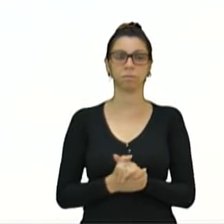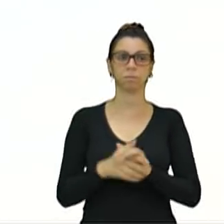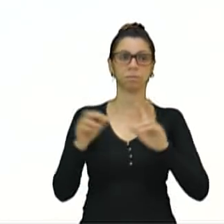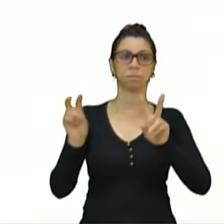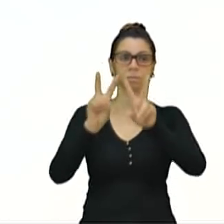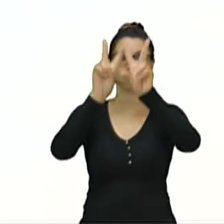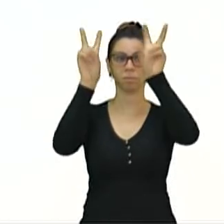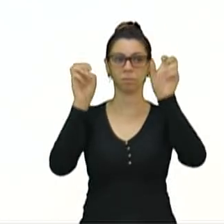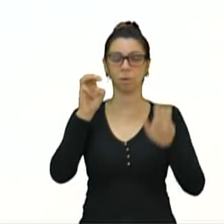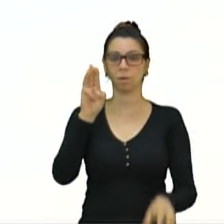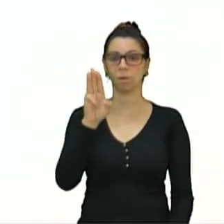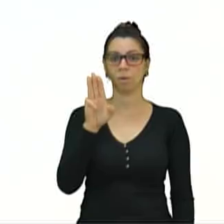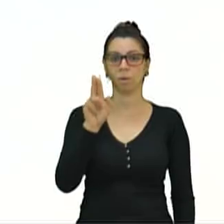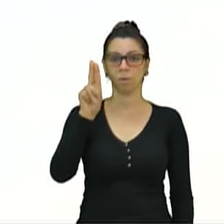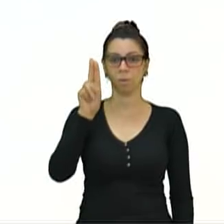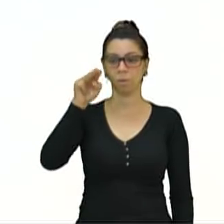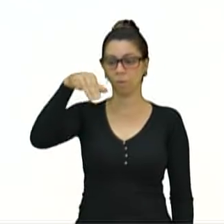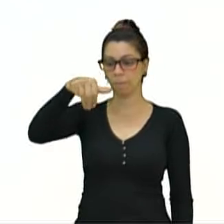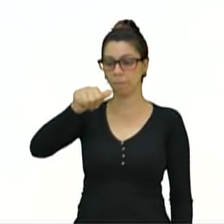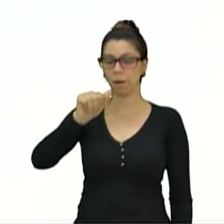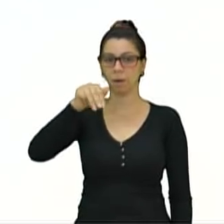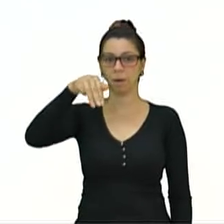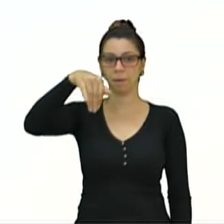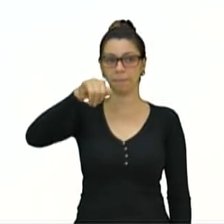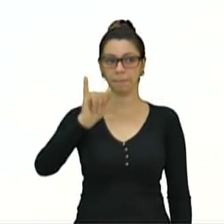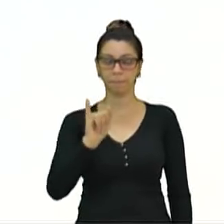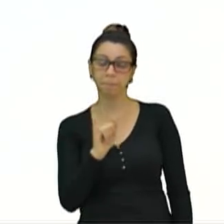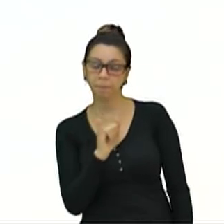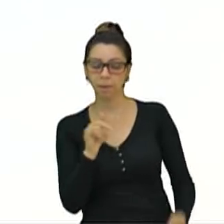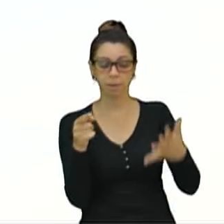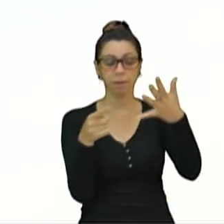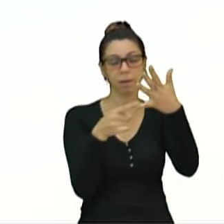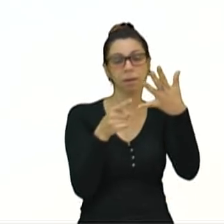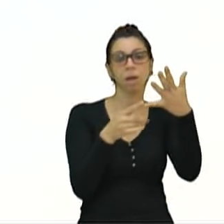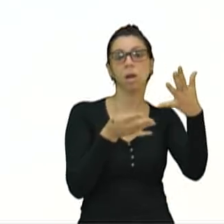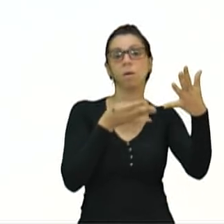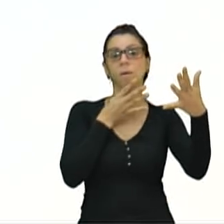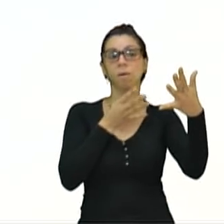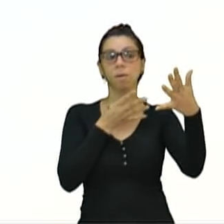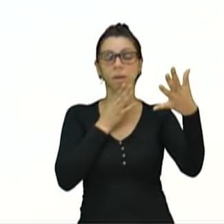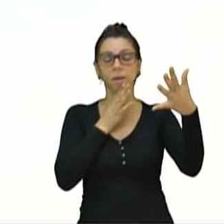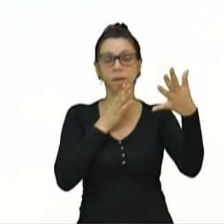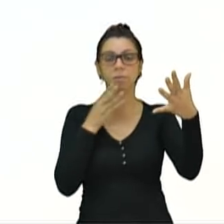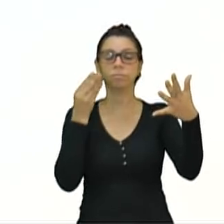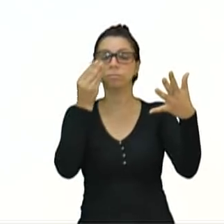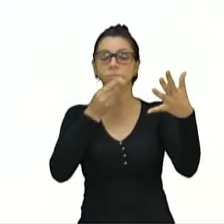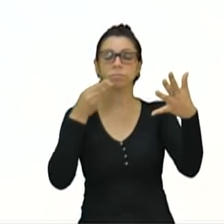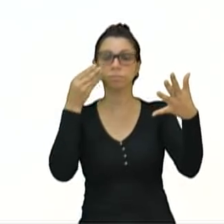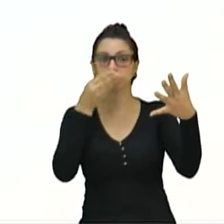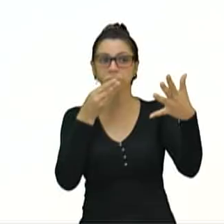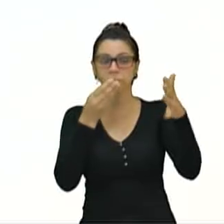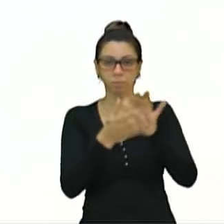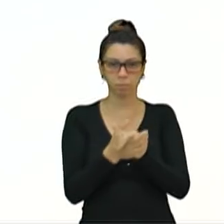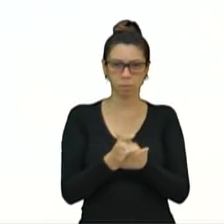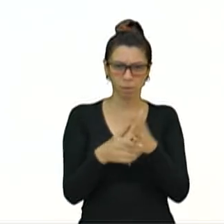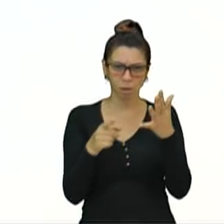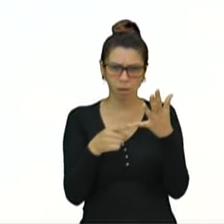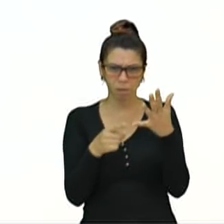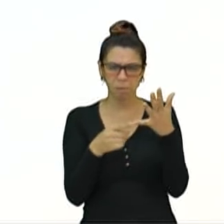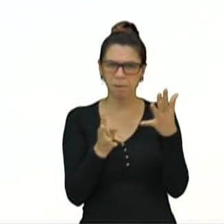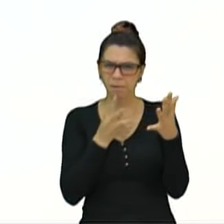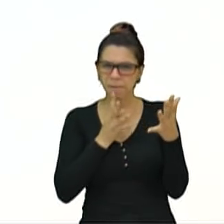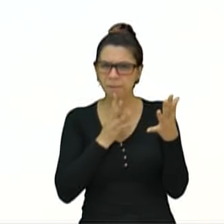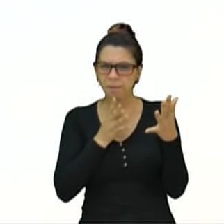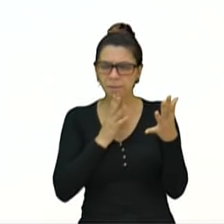Umami. Saiba mais sobre o 5º gosto do paladar. E o subtítulo. Conhece o 5º gosto